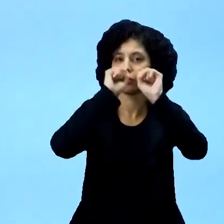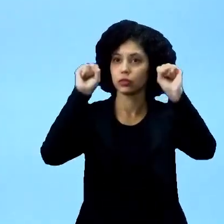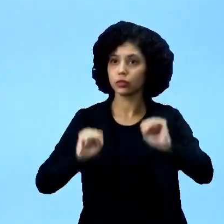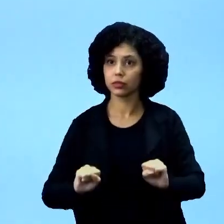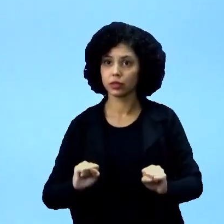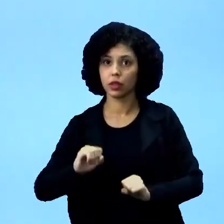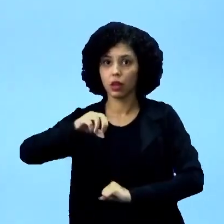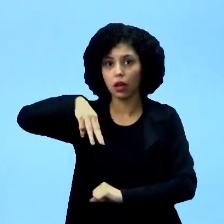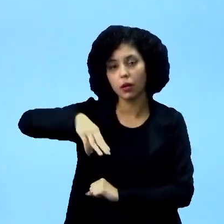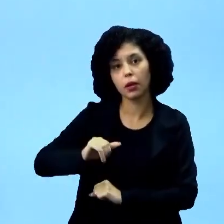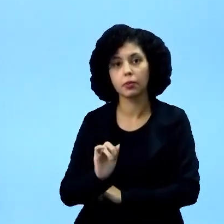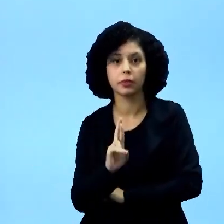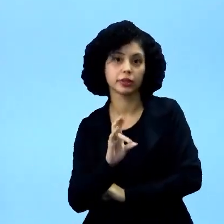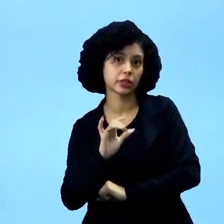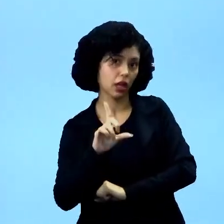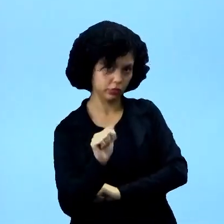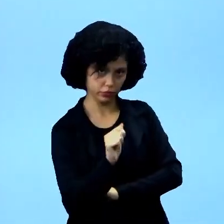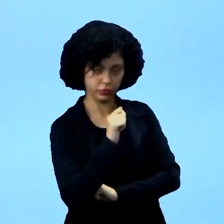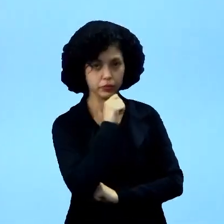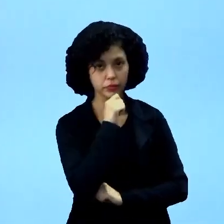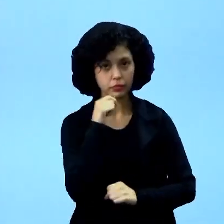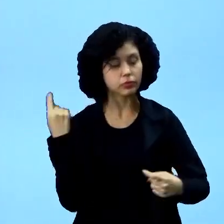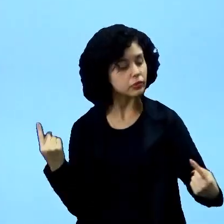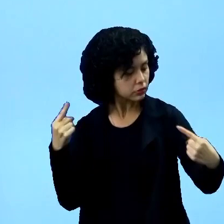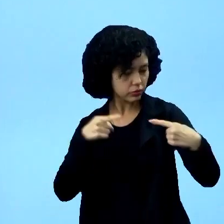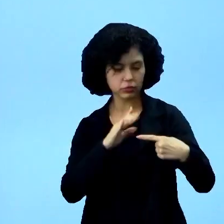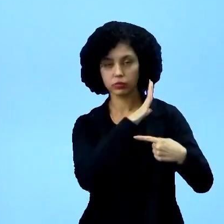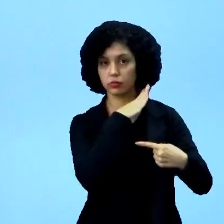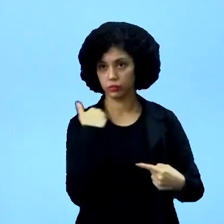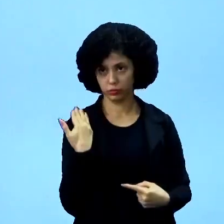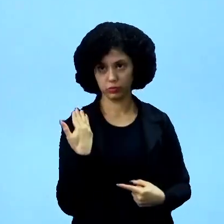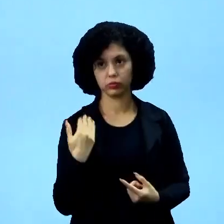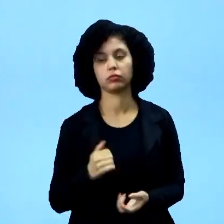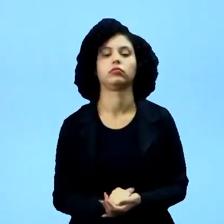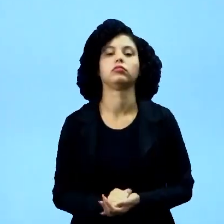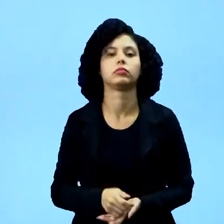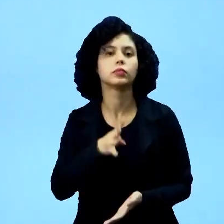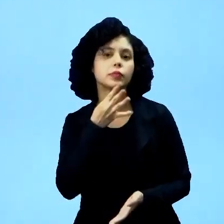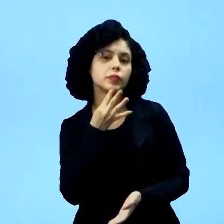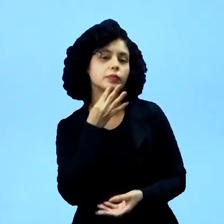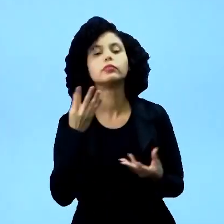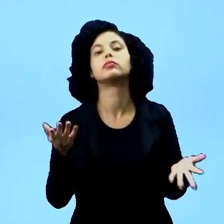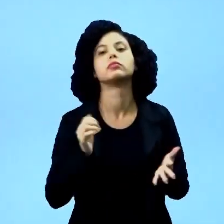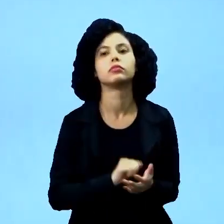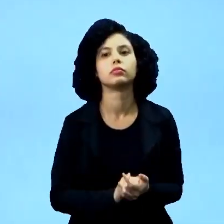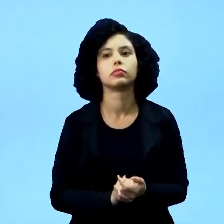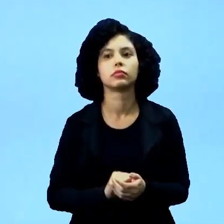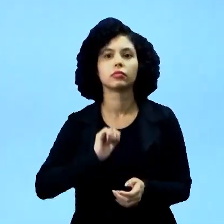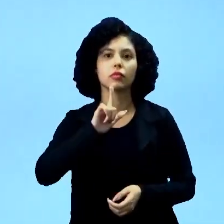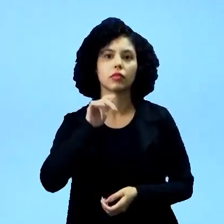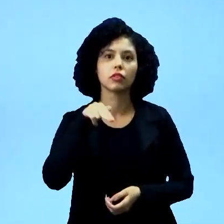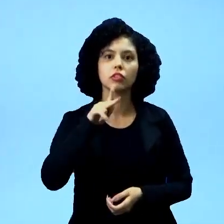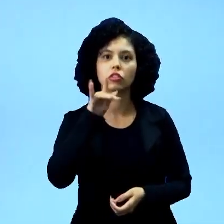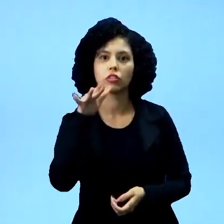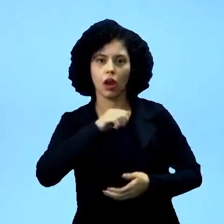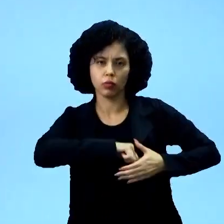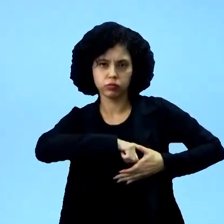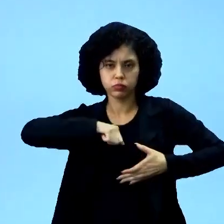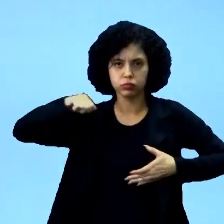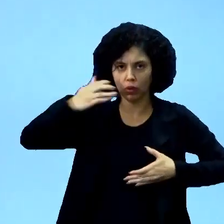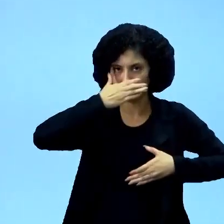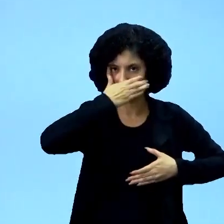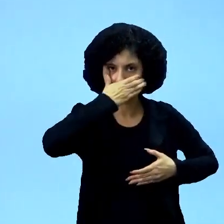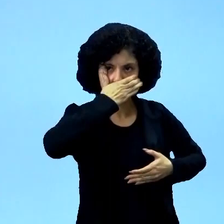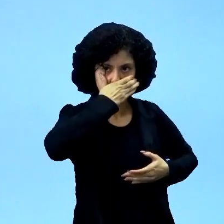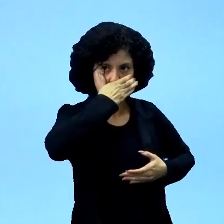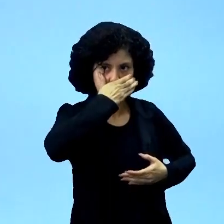sistema marcial. Marcial é para combate de morte. Então vocês devem conhecer lendas de ninjas e samurais, em que eles